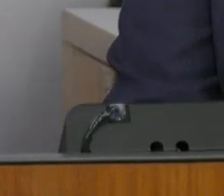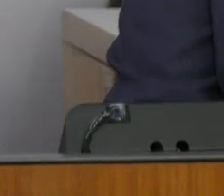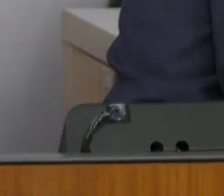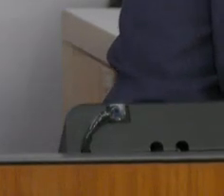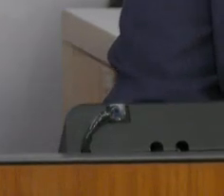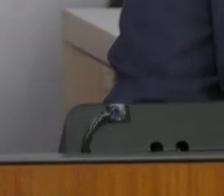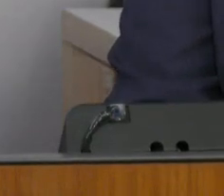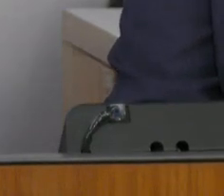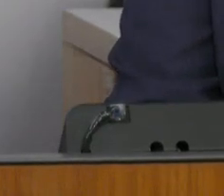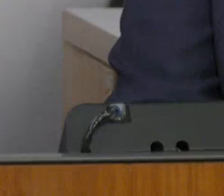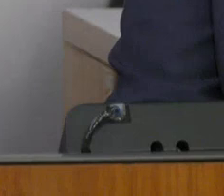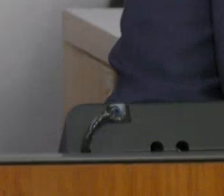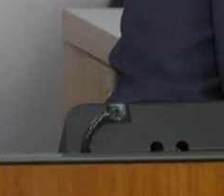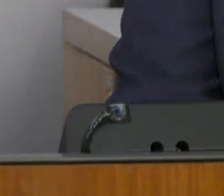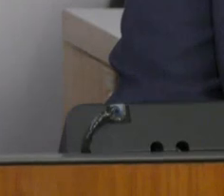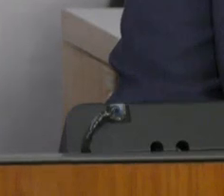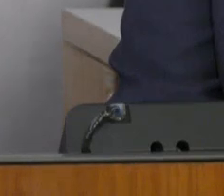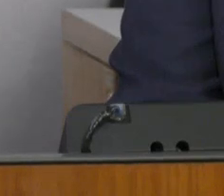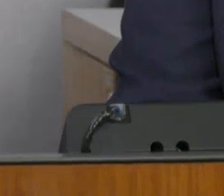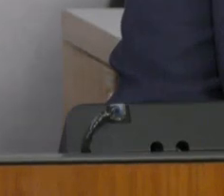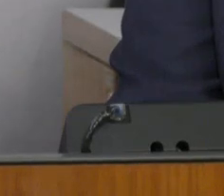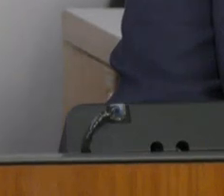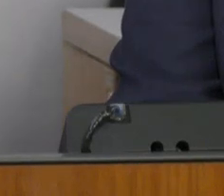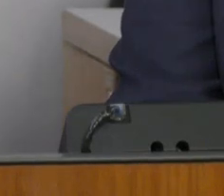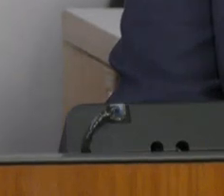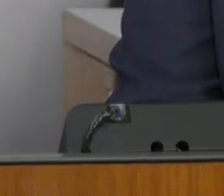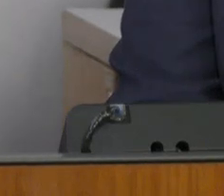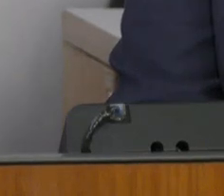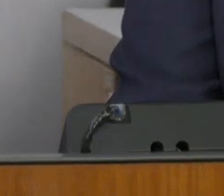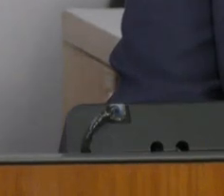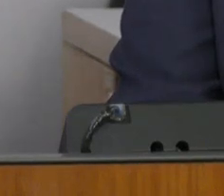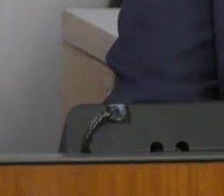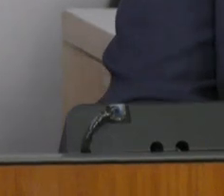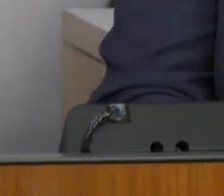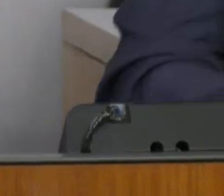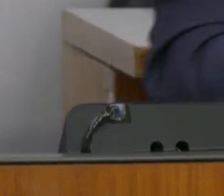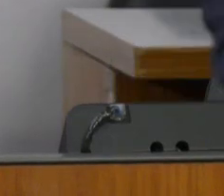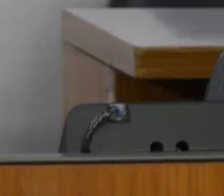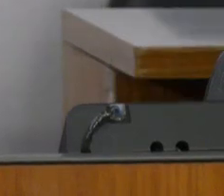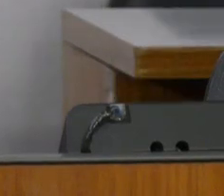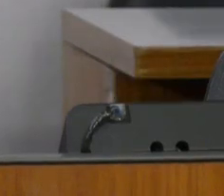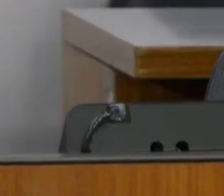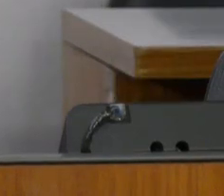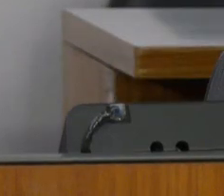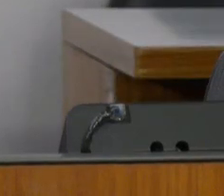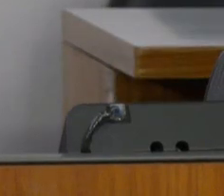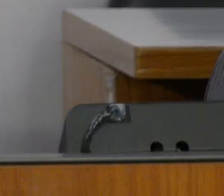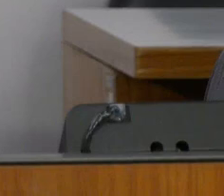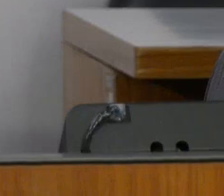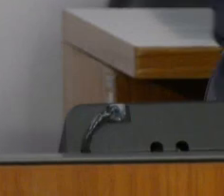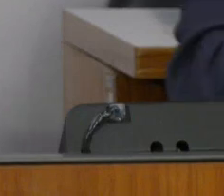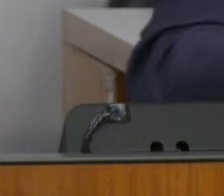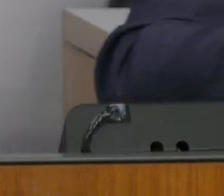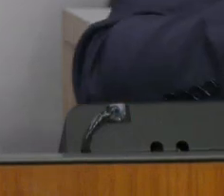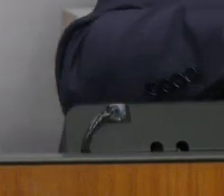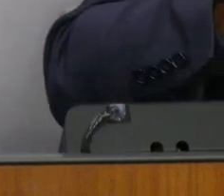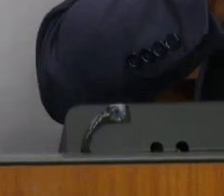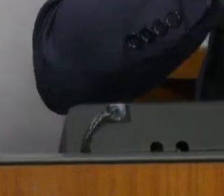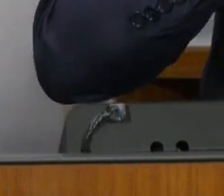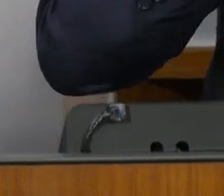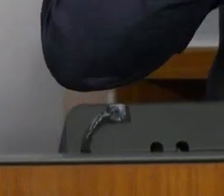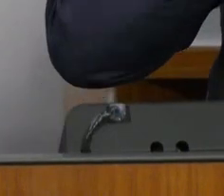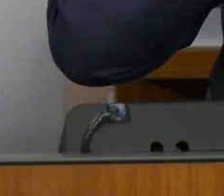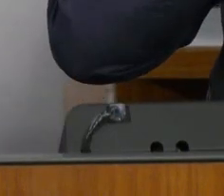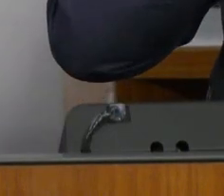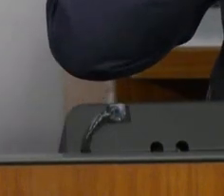mês a campanha Setembro Verde destinada da viabilidade e inclusão social da pessoa com deficiência uma programação